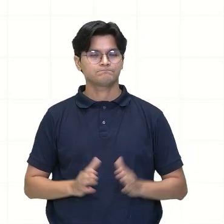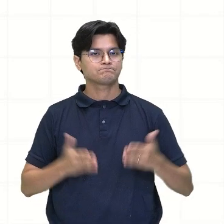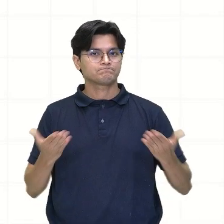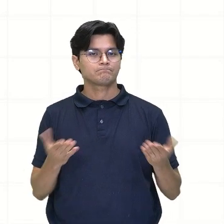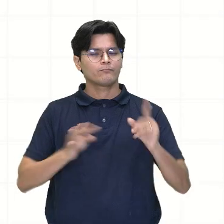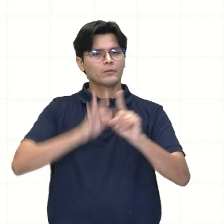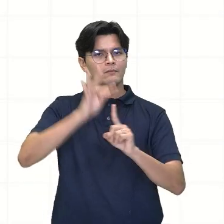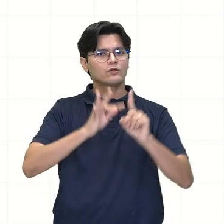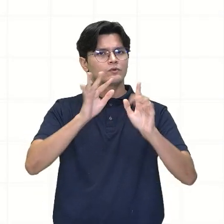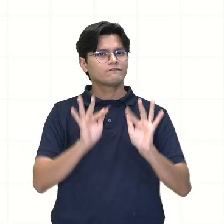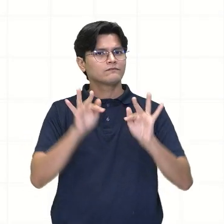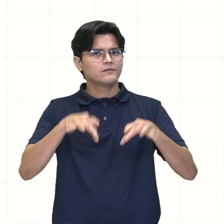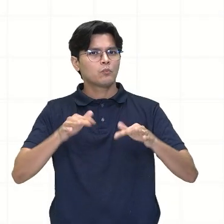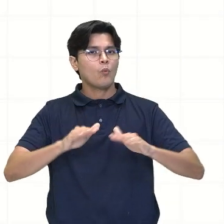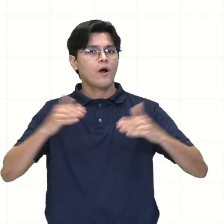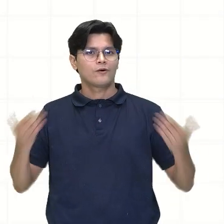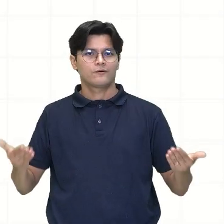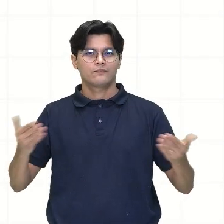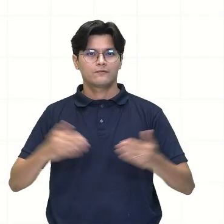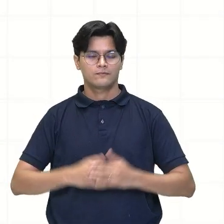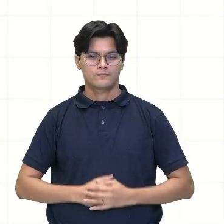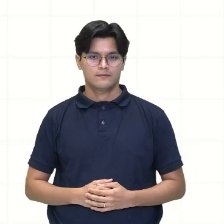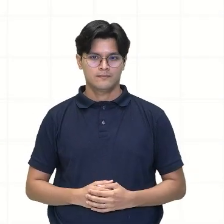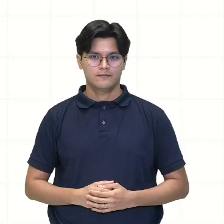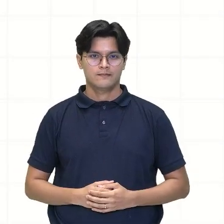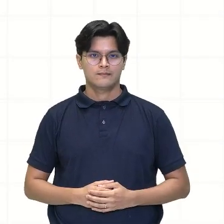temperatura final?